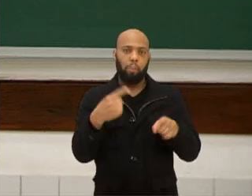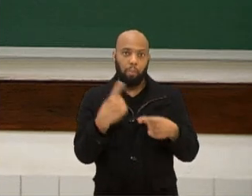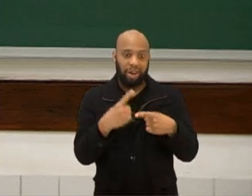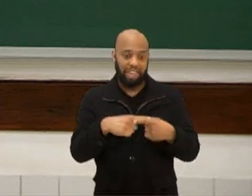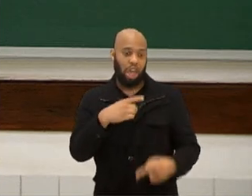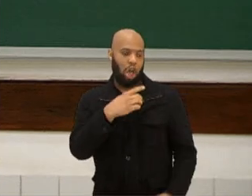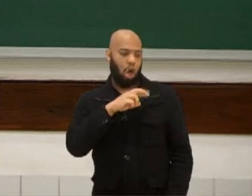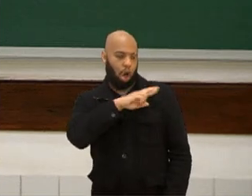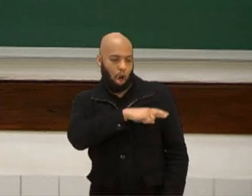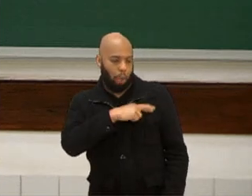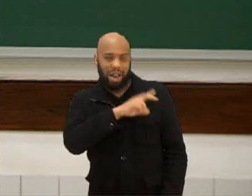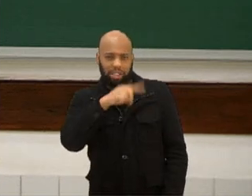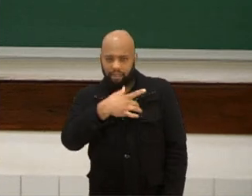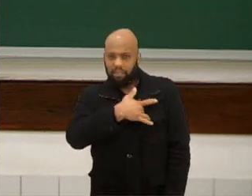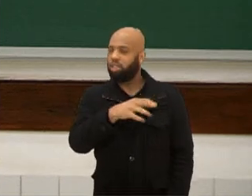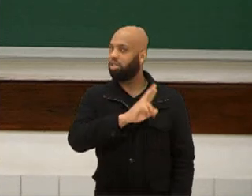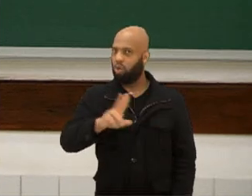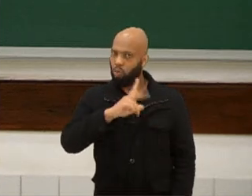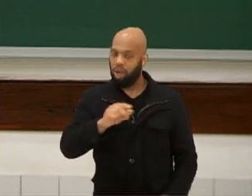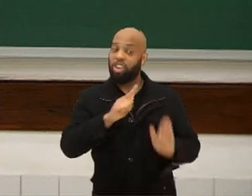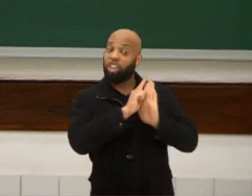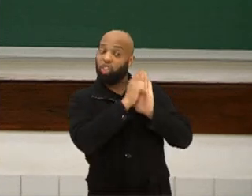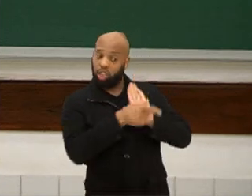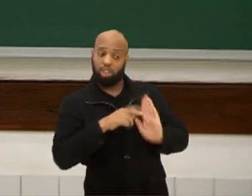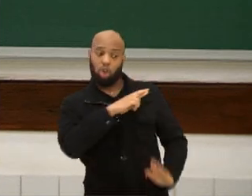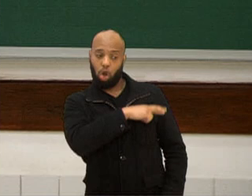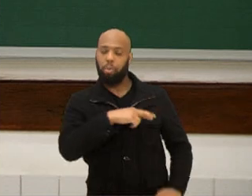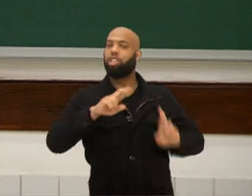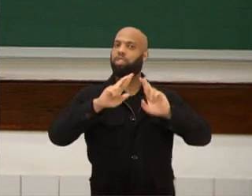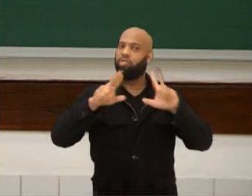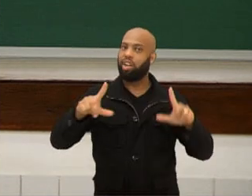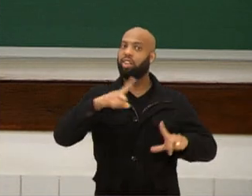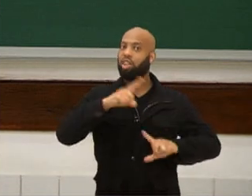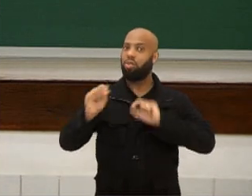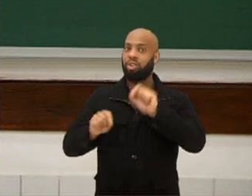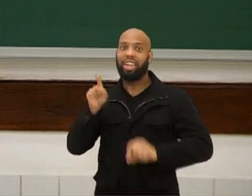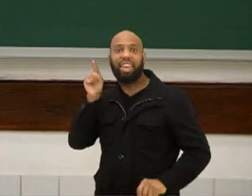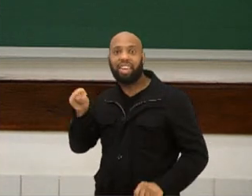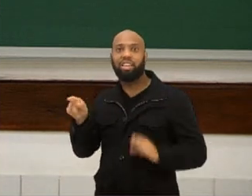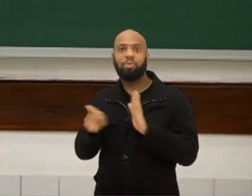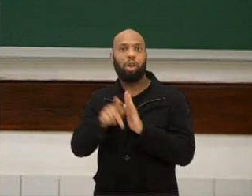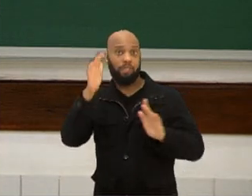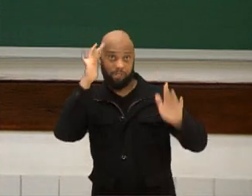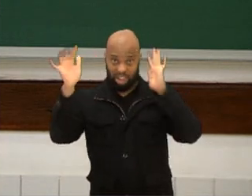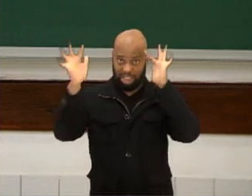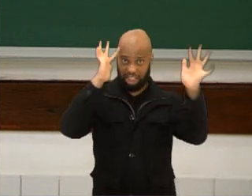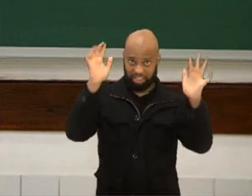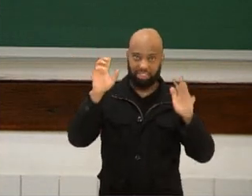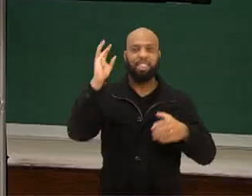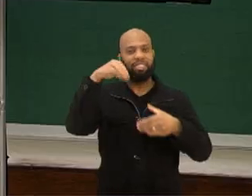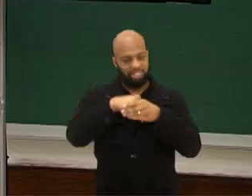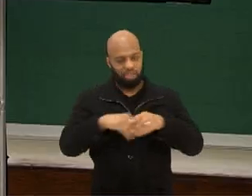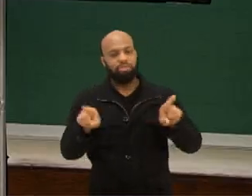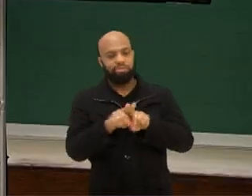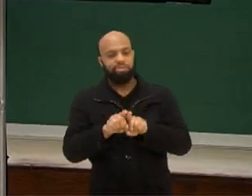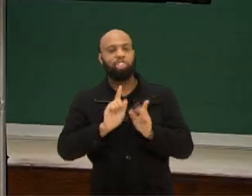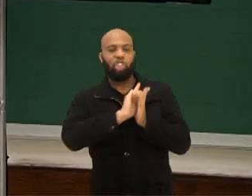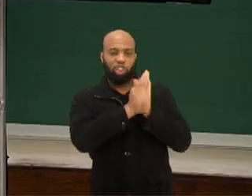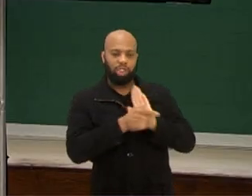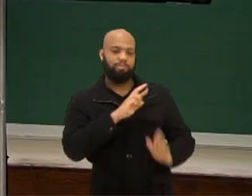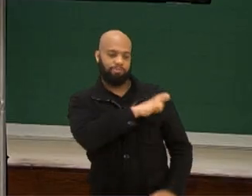que precisa ser romântico. Este, no caso, nós temos o quê? Um romance de fantasia, vai trazer